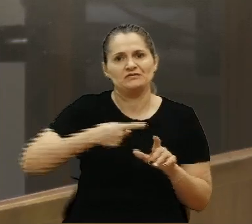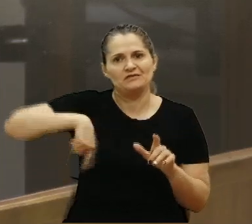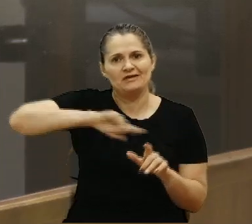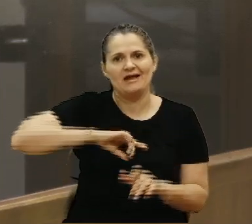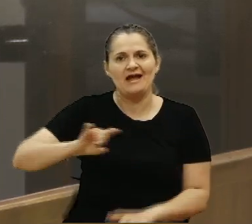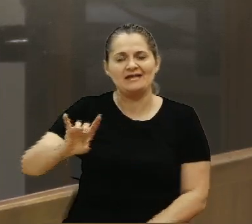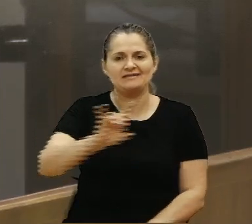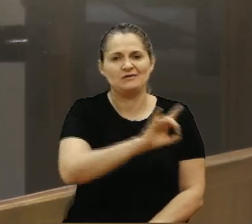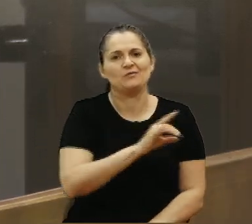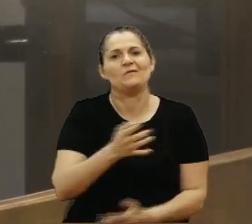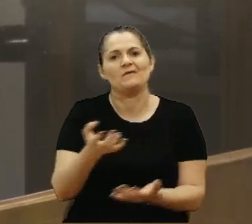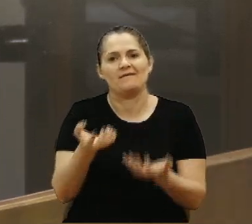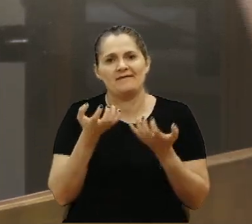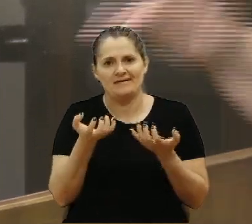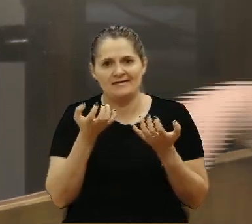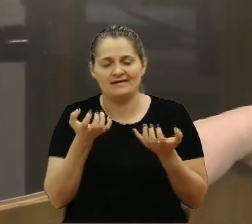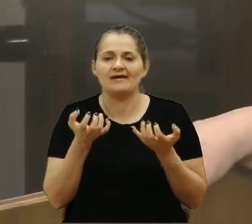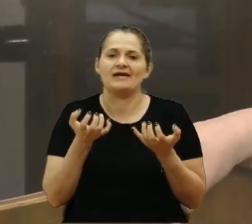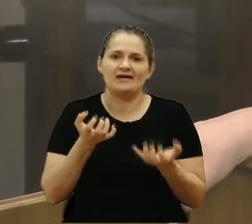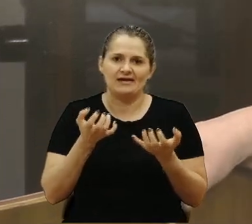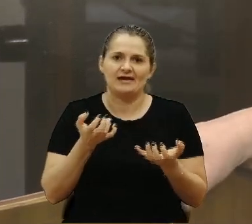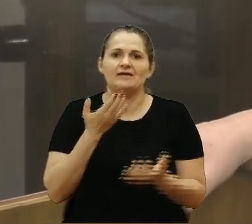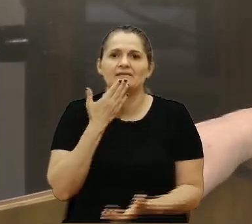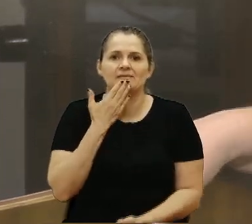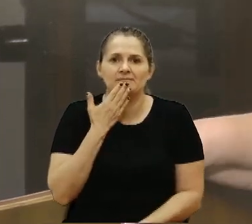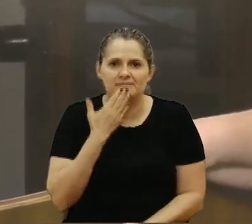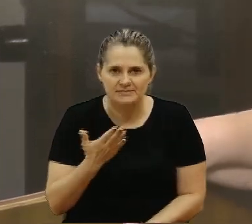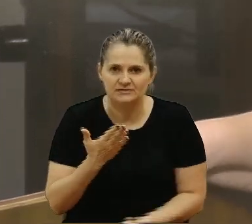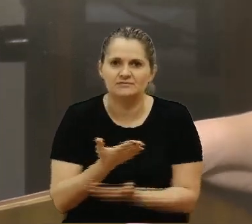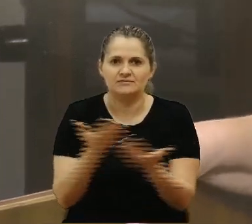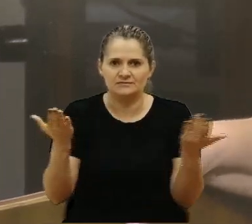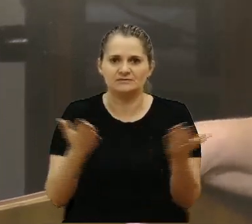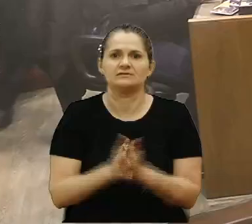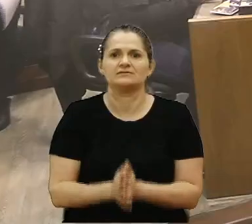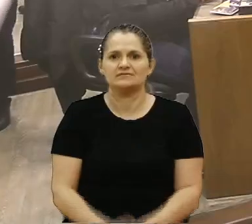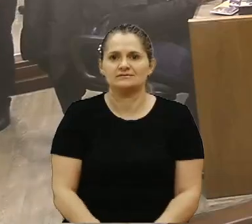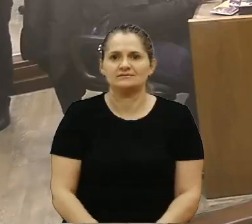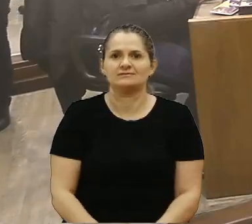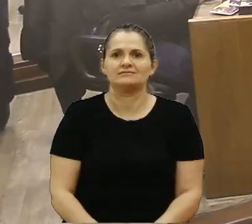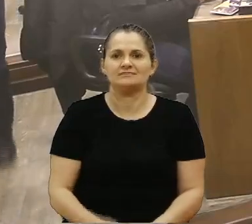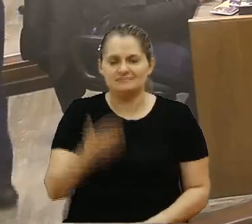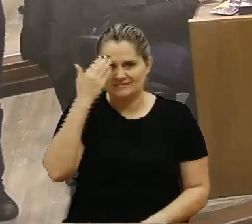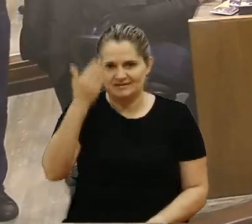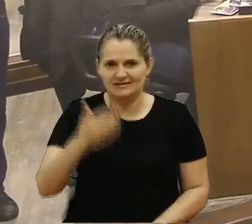É isso que nós queremos, é isso que nós pedimos para vocês. Muito obrigada.